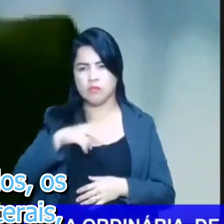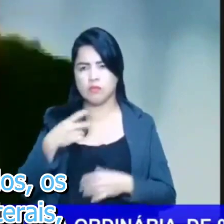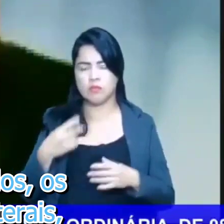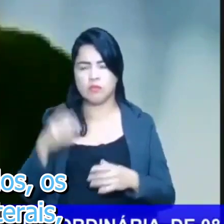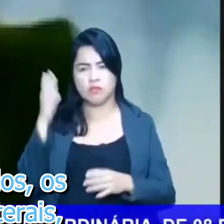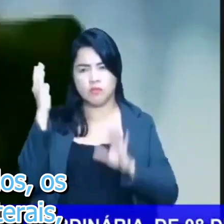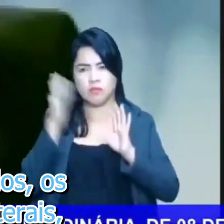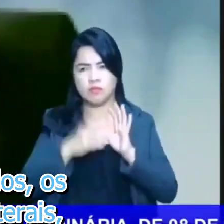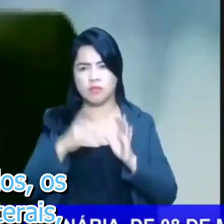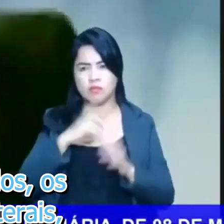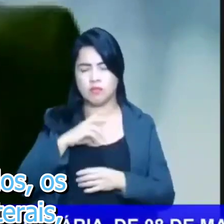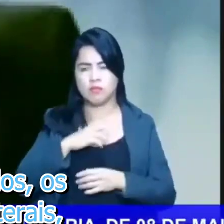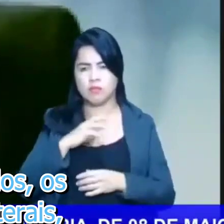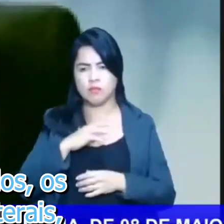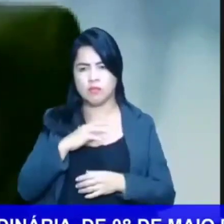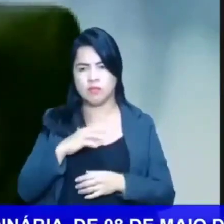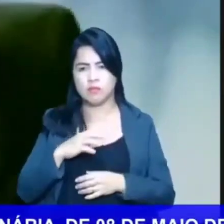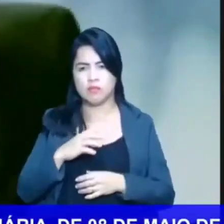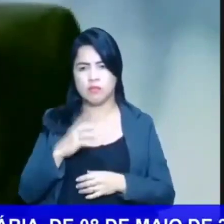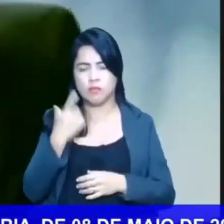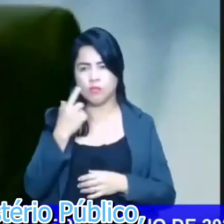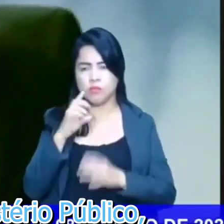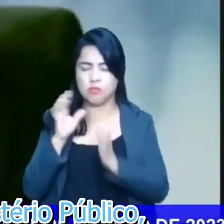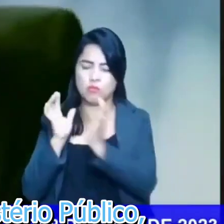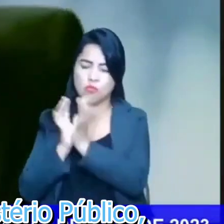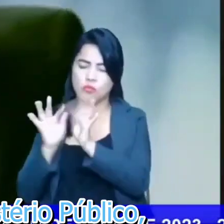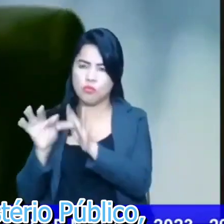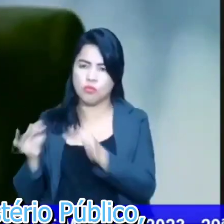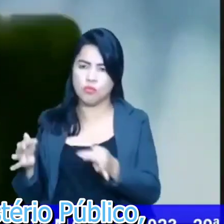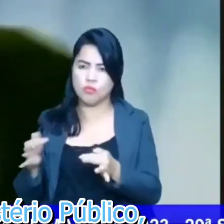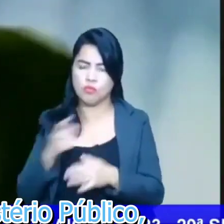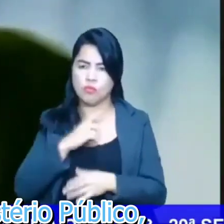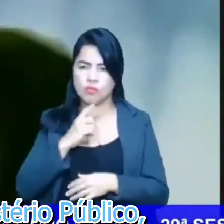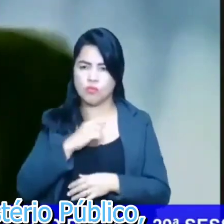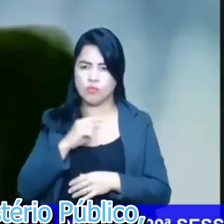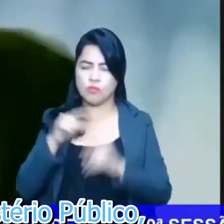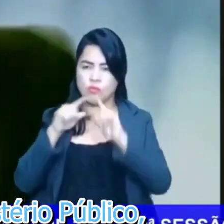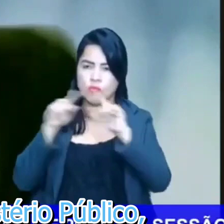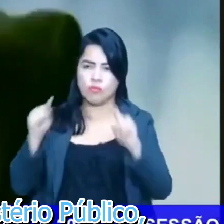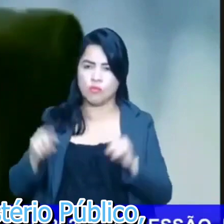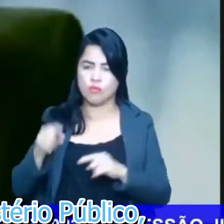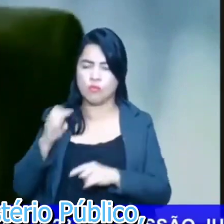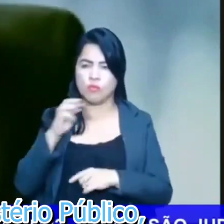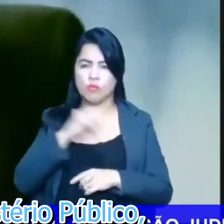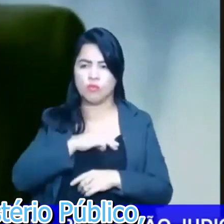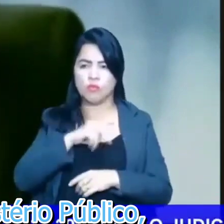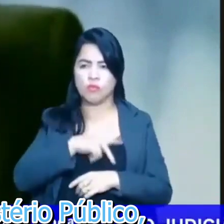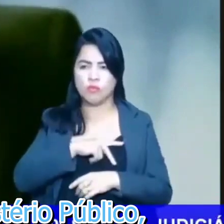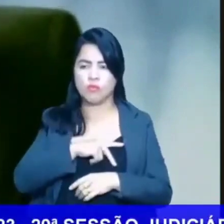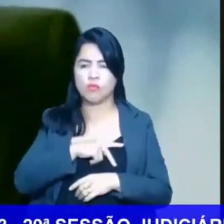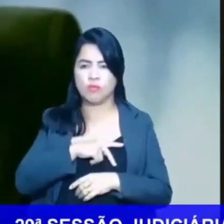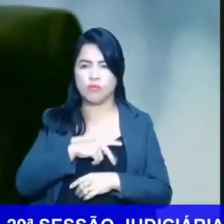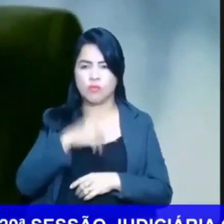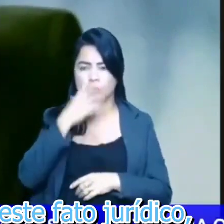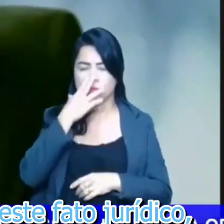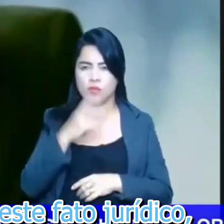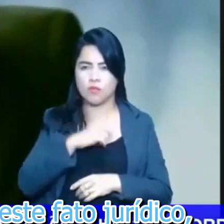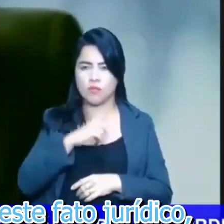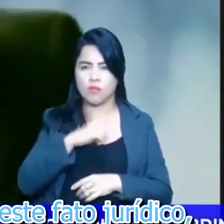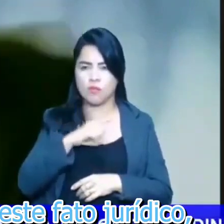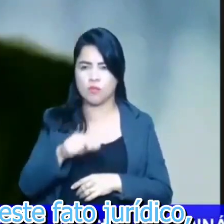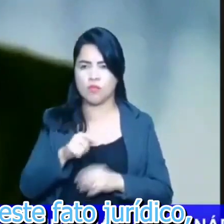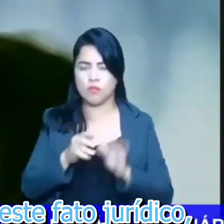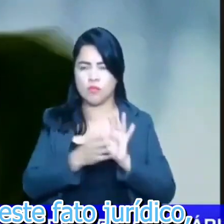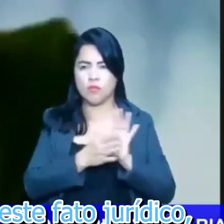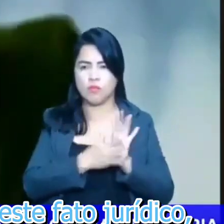provas unilaterais, não obstante terem sido produzidos por servidores do Ministério Público. Me parece que a presunção